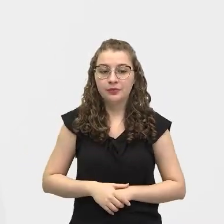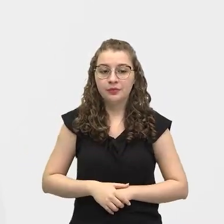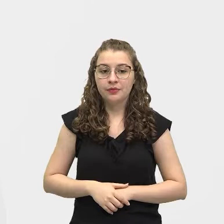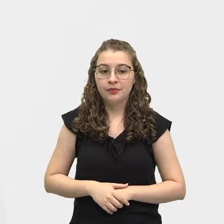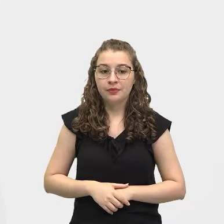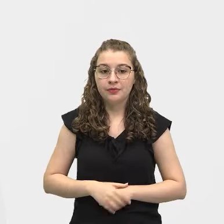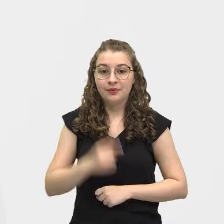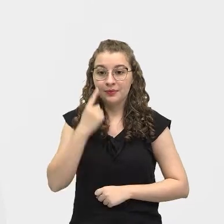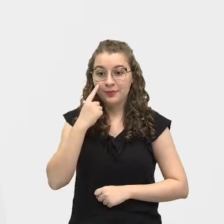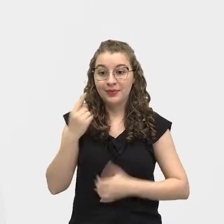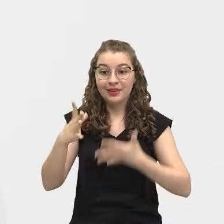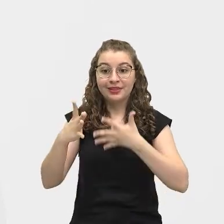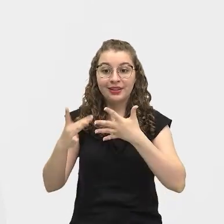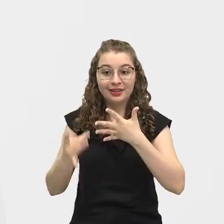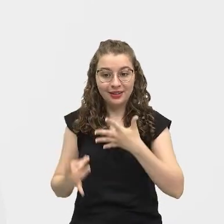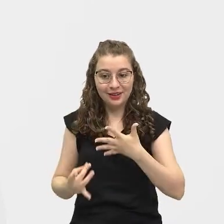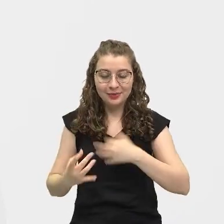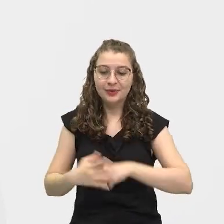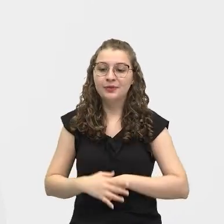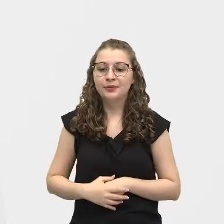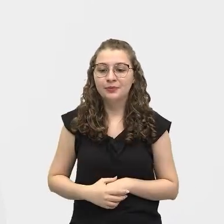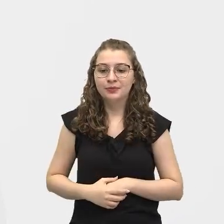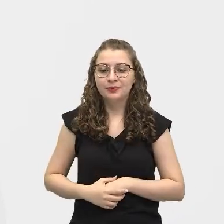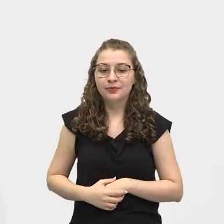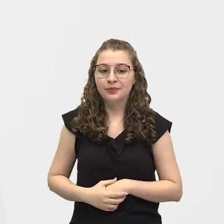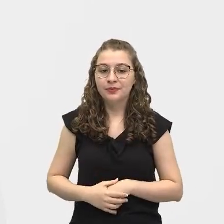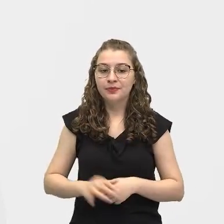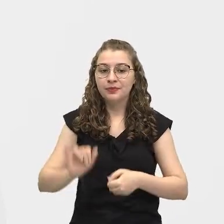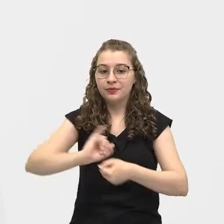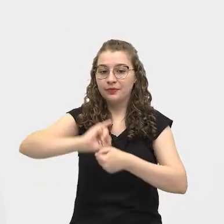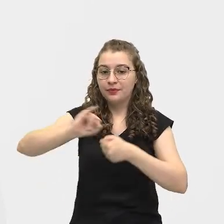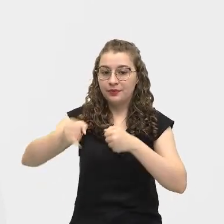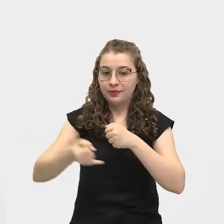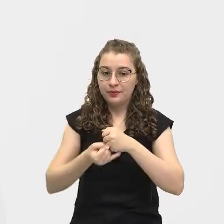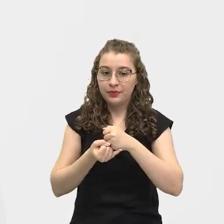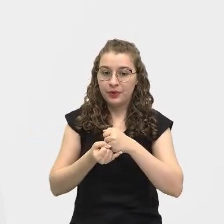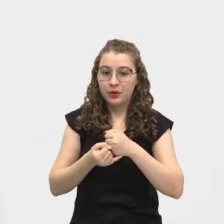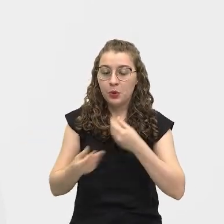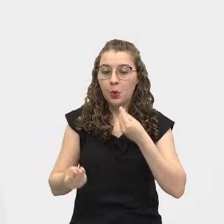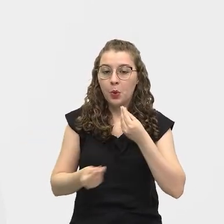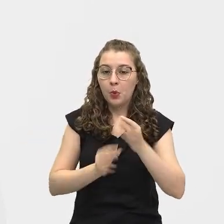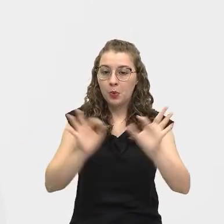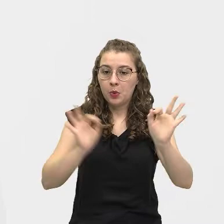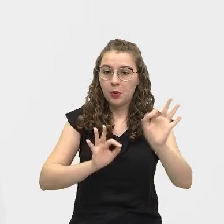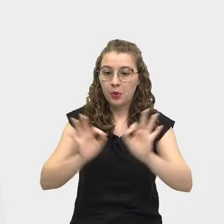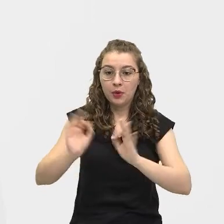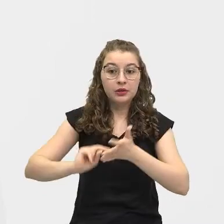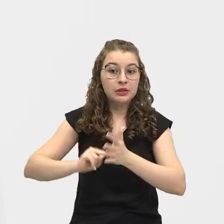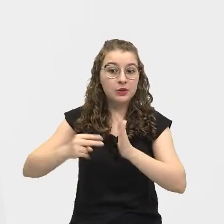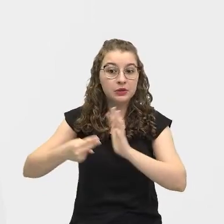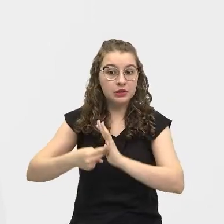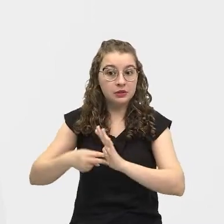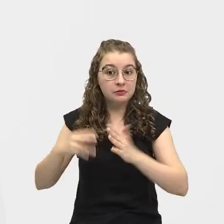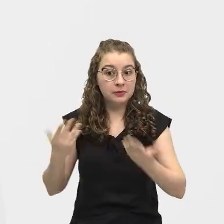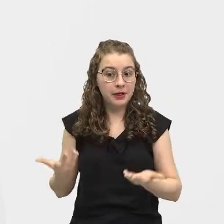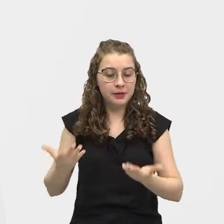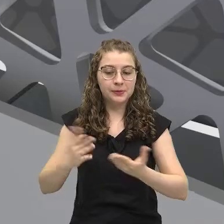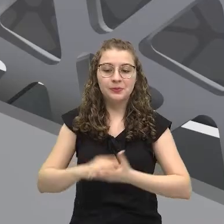adjetivo. Olha o detalhamento aí para você. Adjetivo e sua construção de